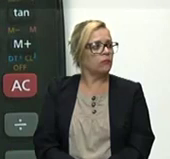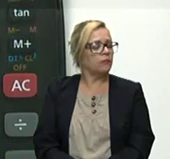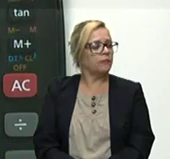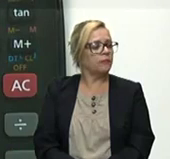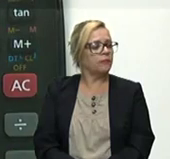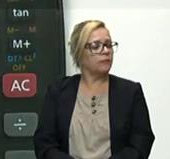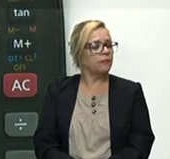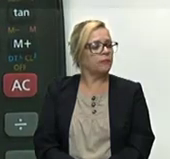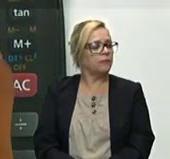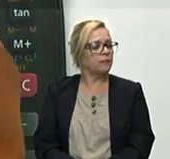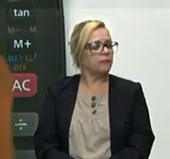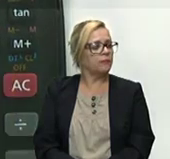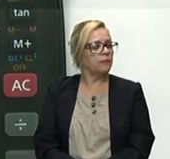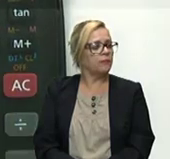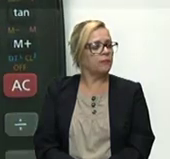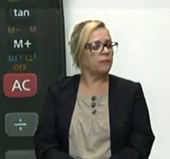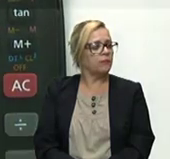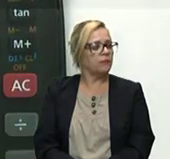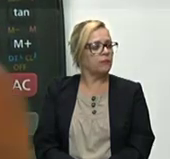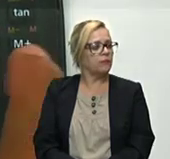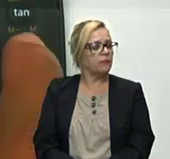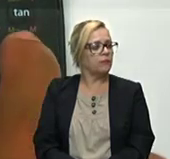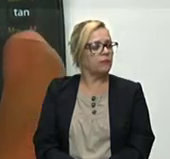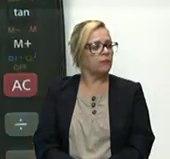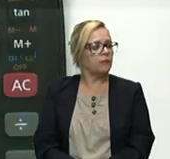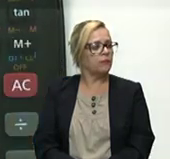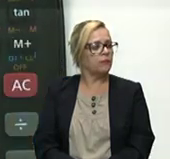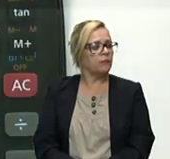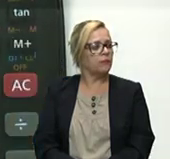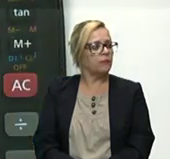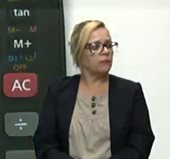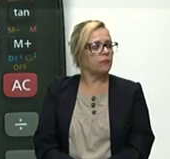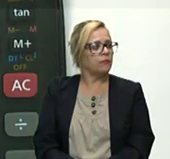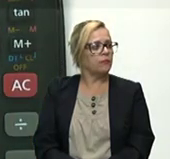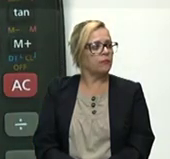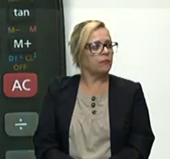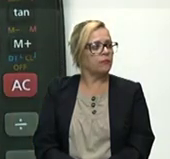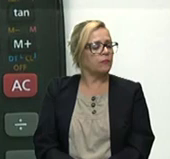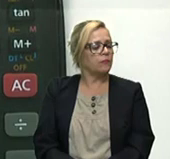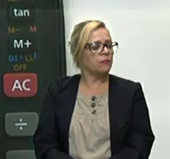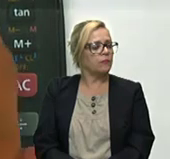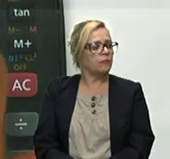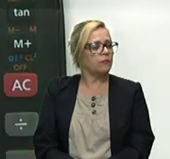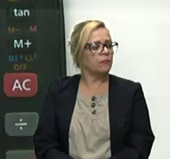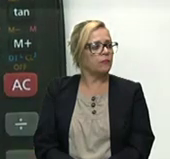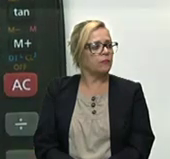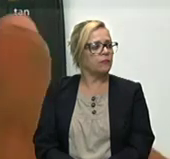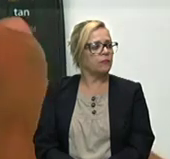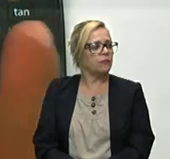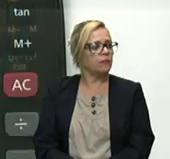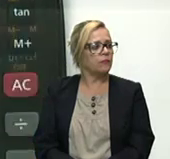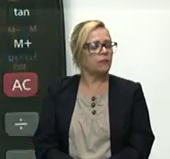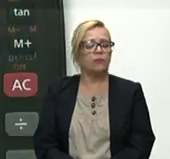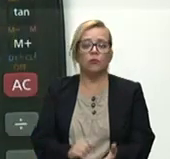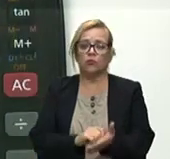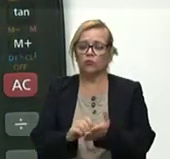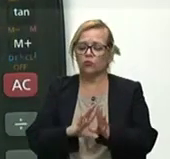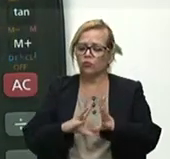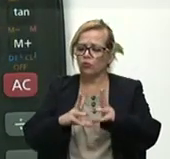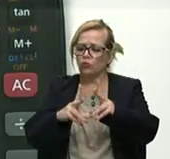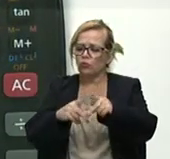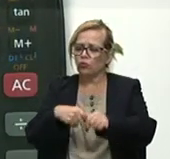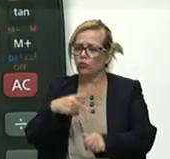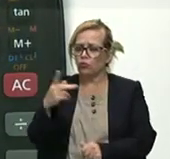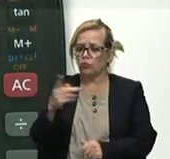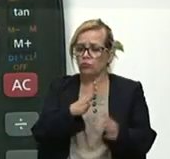memória. 4 com 5, então 4,5 M mais. 5 com 1, 5,1. Registro todos os